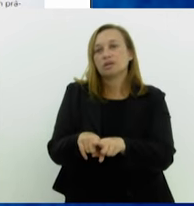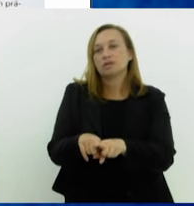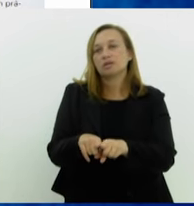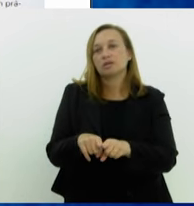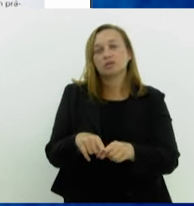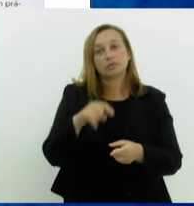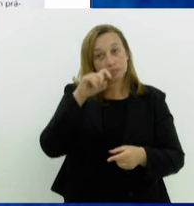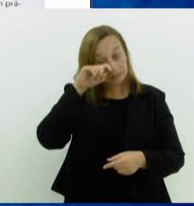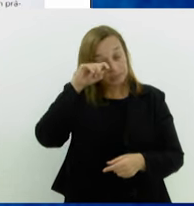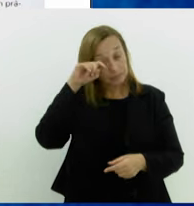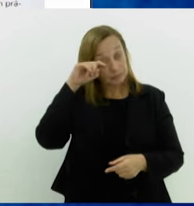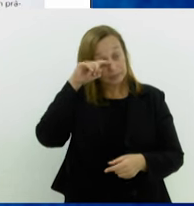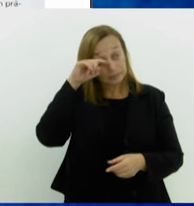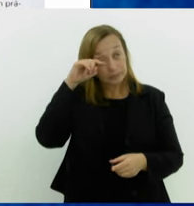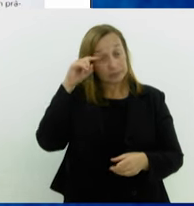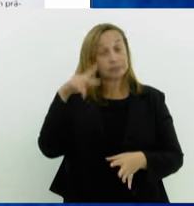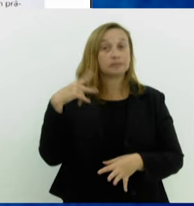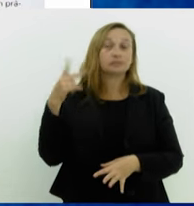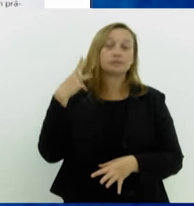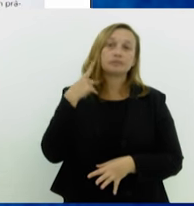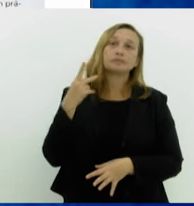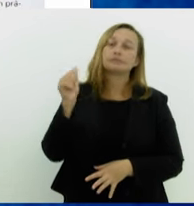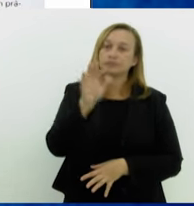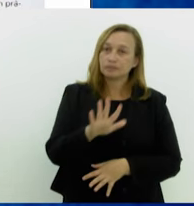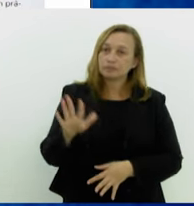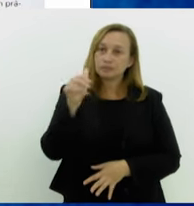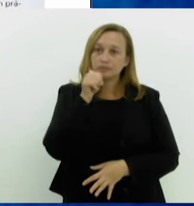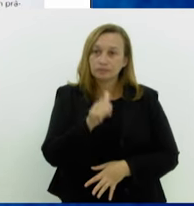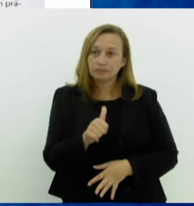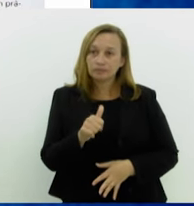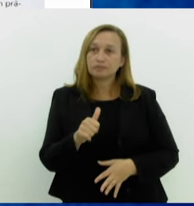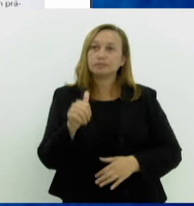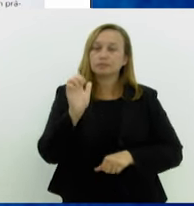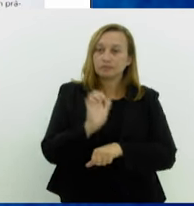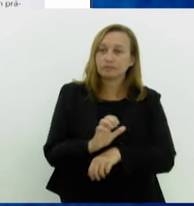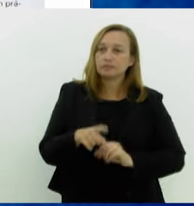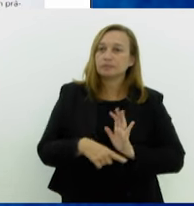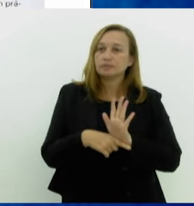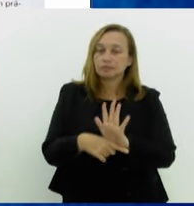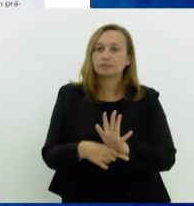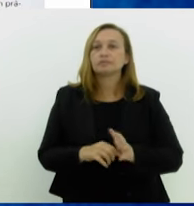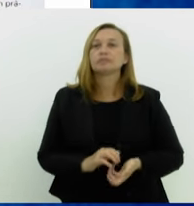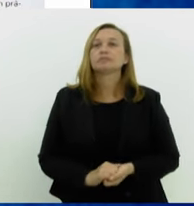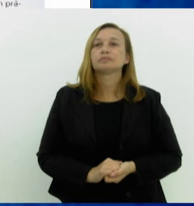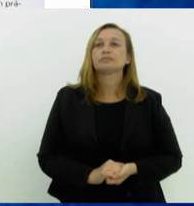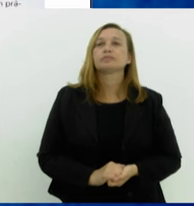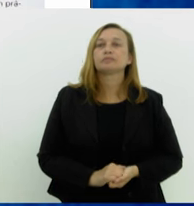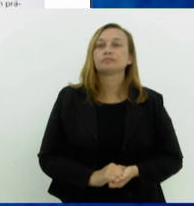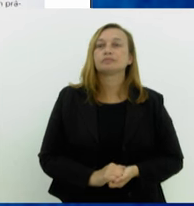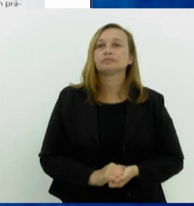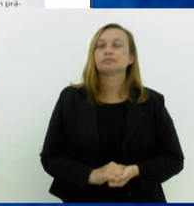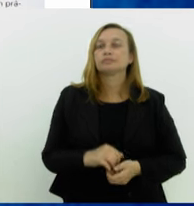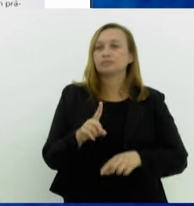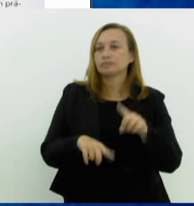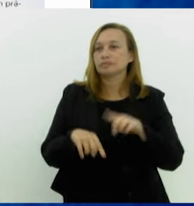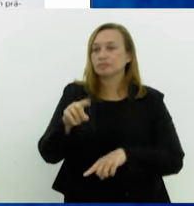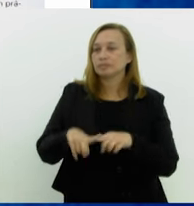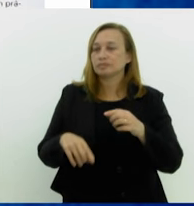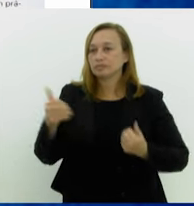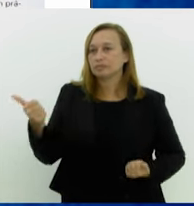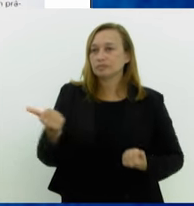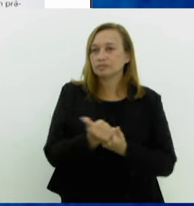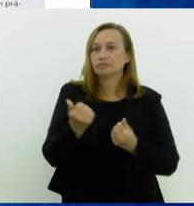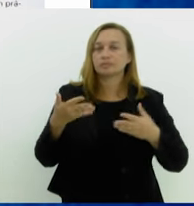com a meta com o estado eh pode ajudá-las nos seus territórios uma delas é que a gente tem muito material de apoio focado